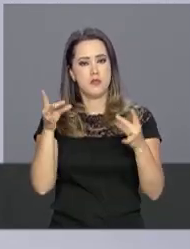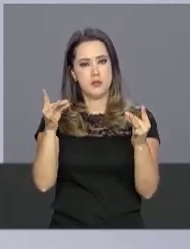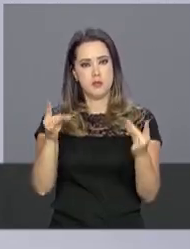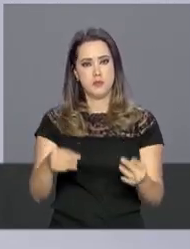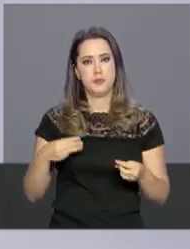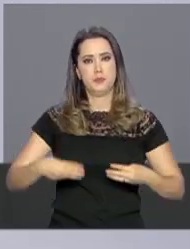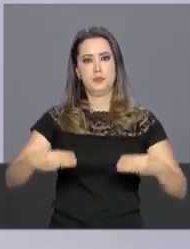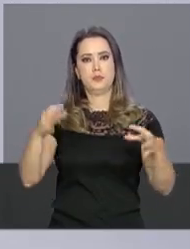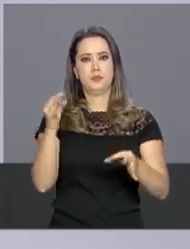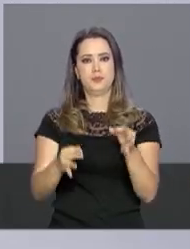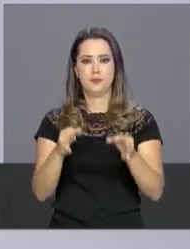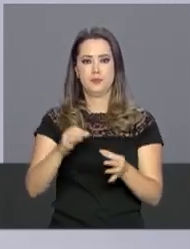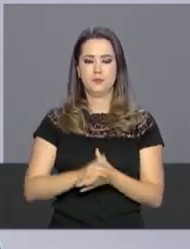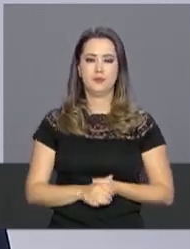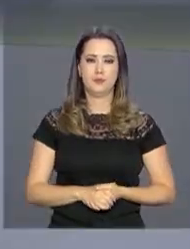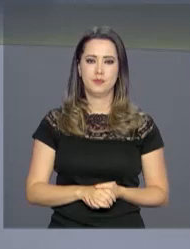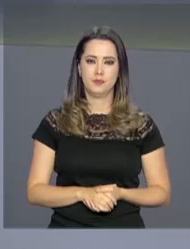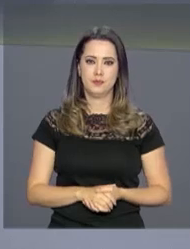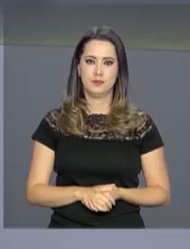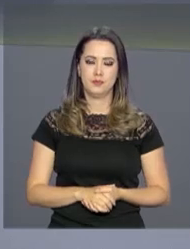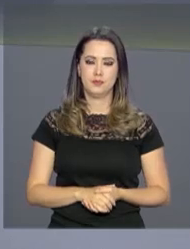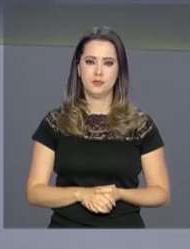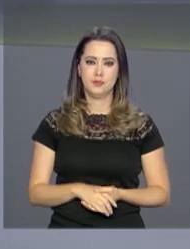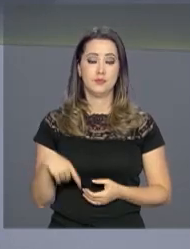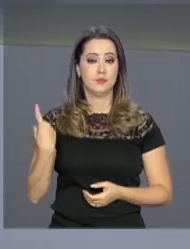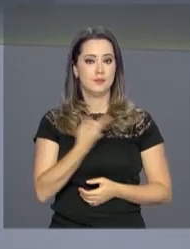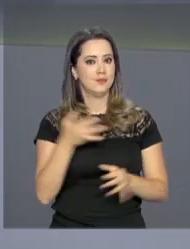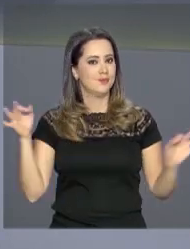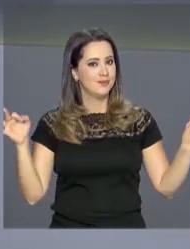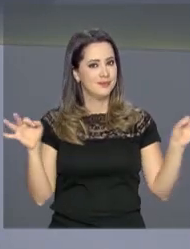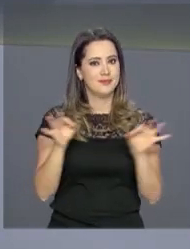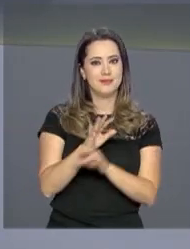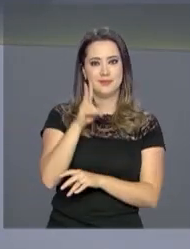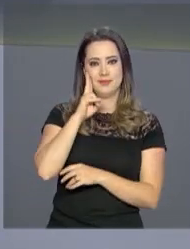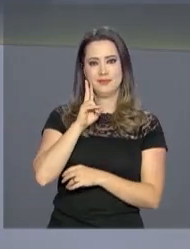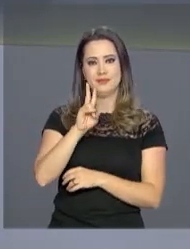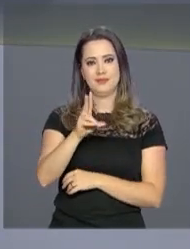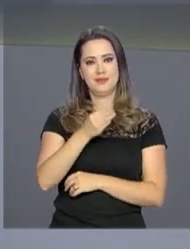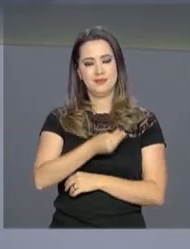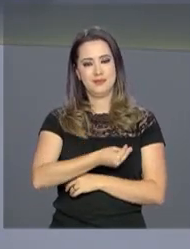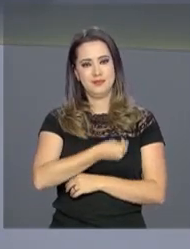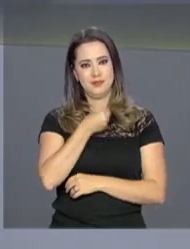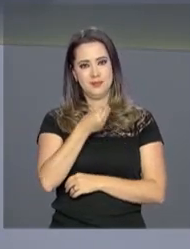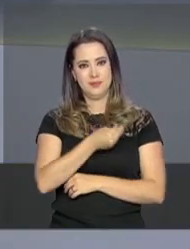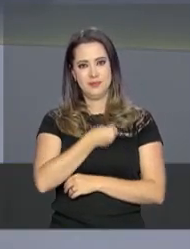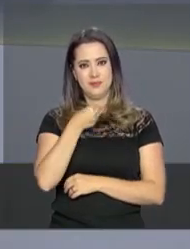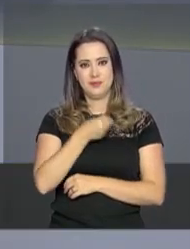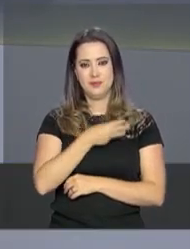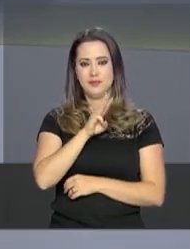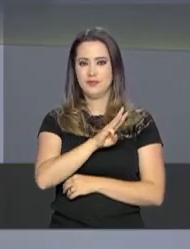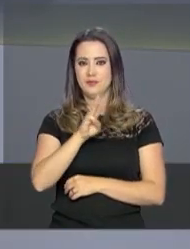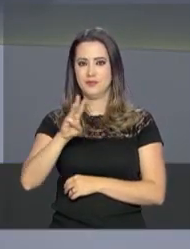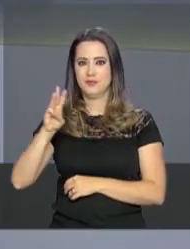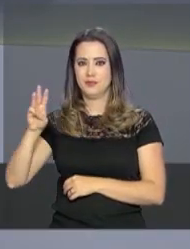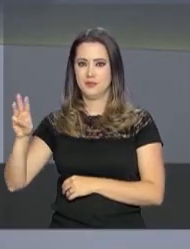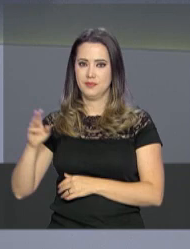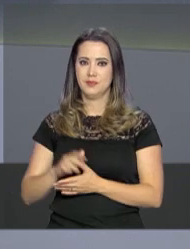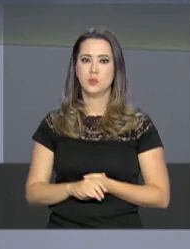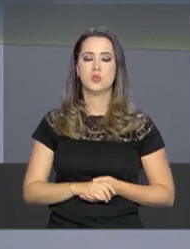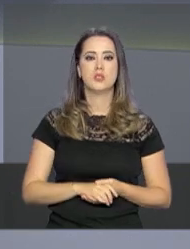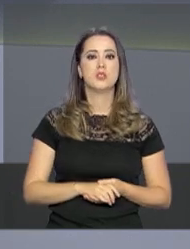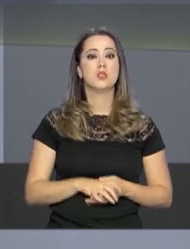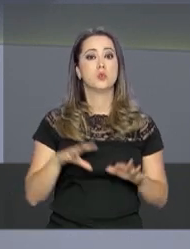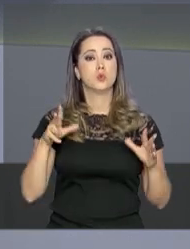do ministério da justiça nós ficamos por aqui você acompanha a programação ao vivo pelo site da npr na